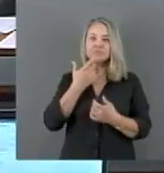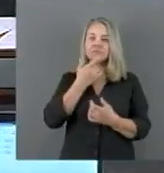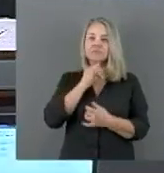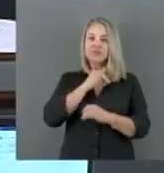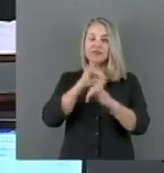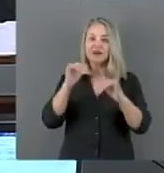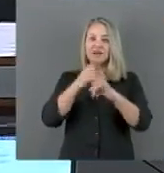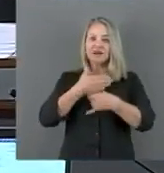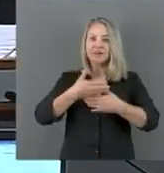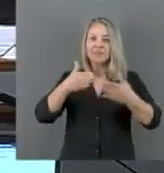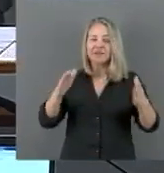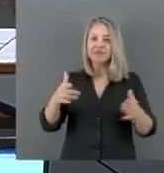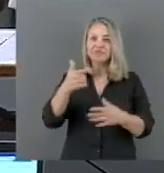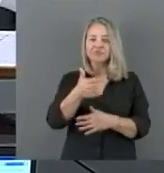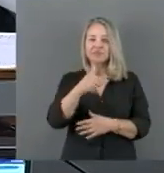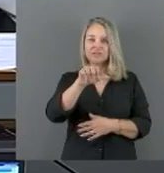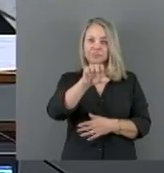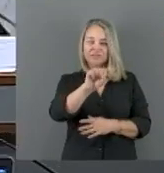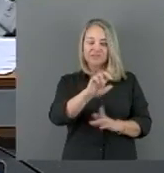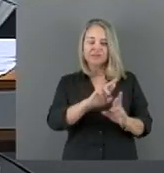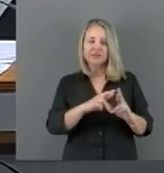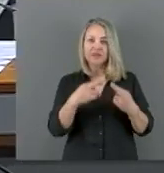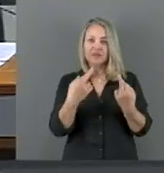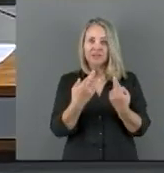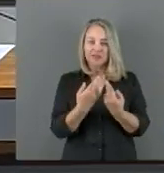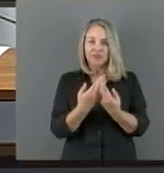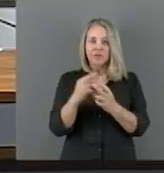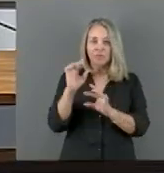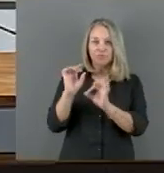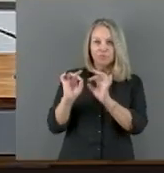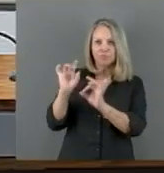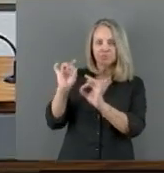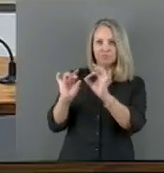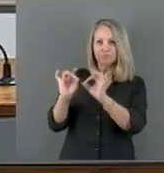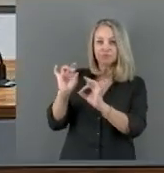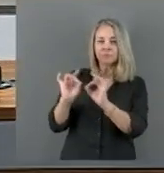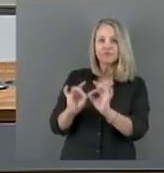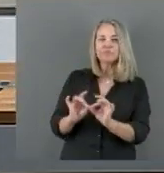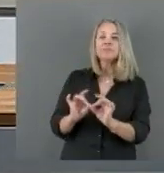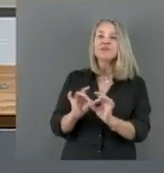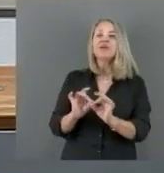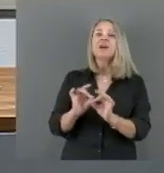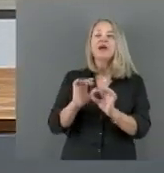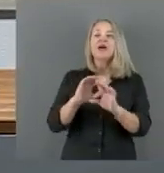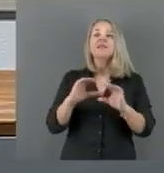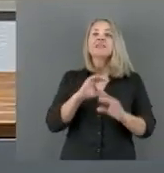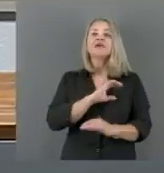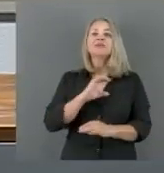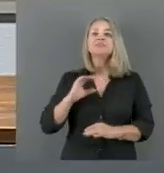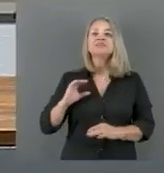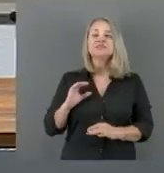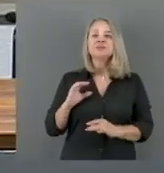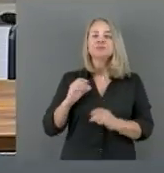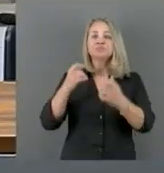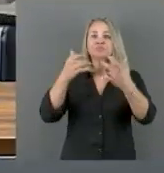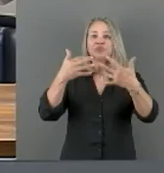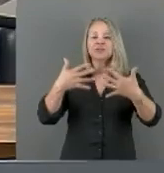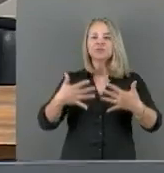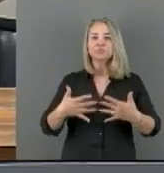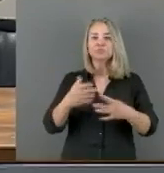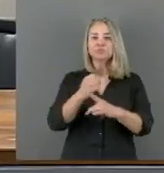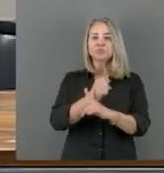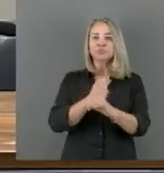a 28ª reunião extraordinária da Comissão de Assuntos Sociais da